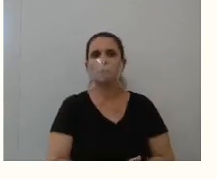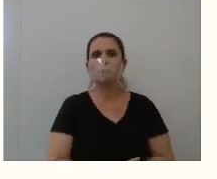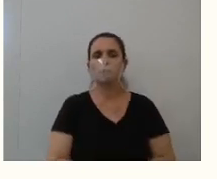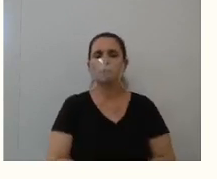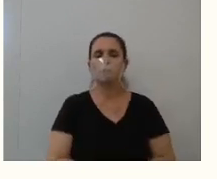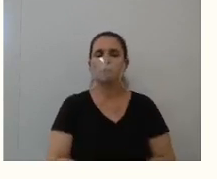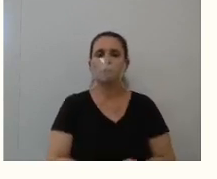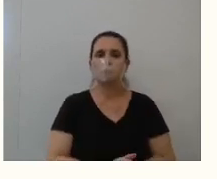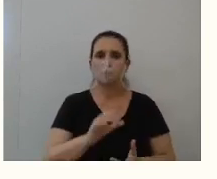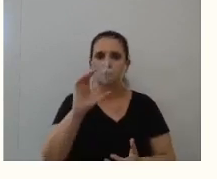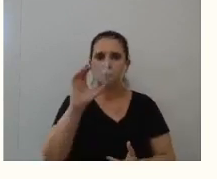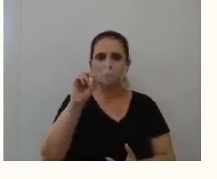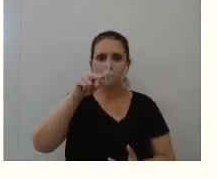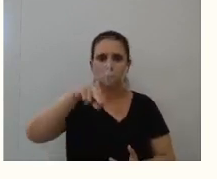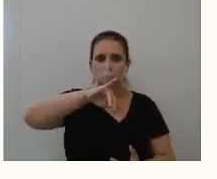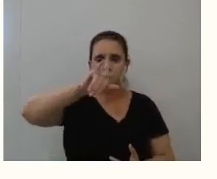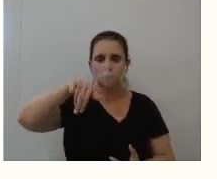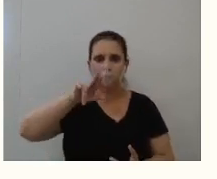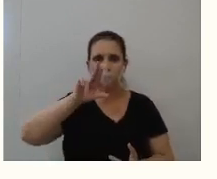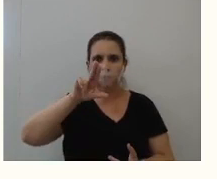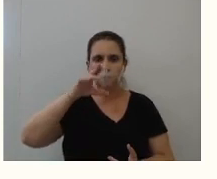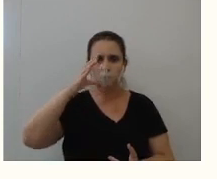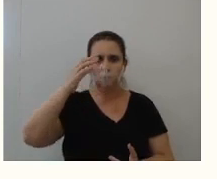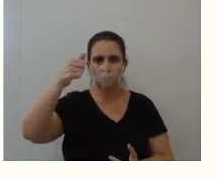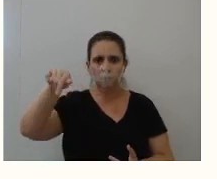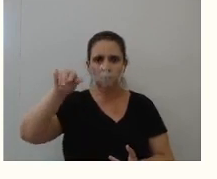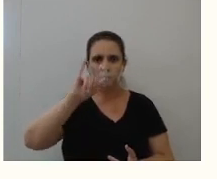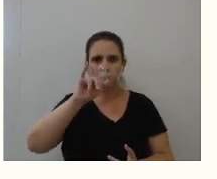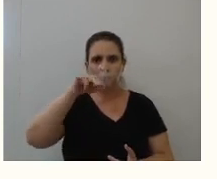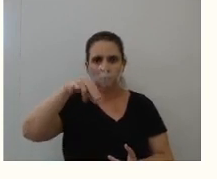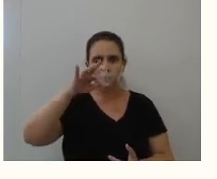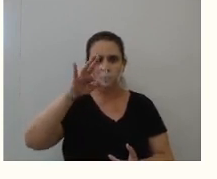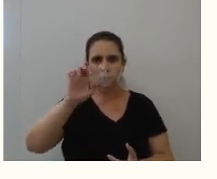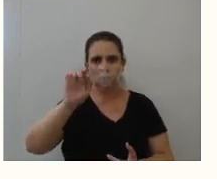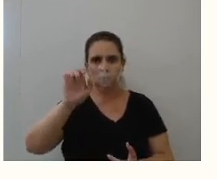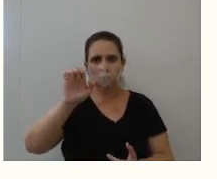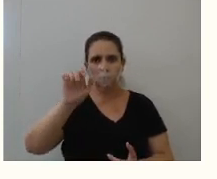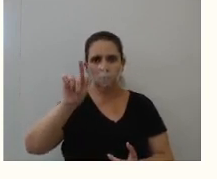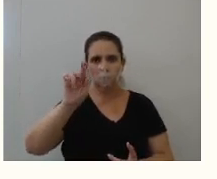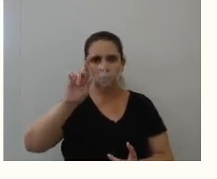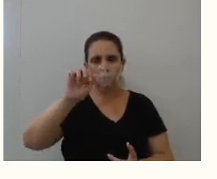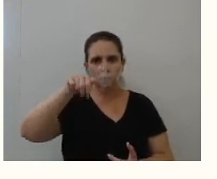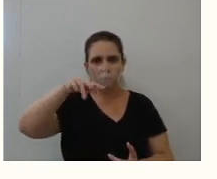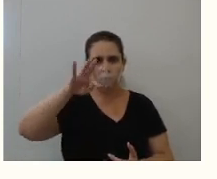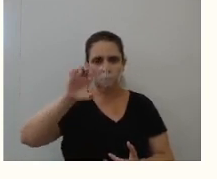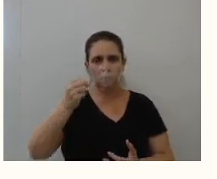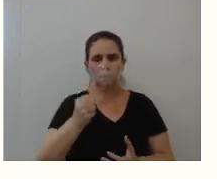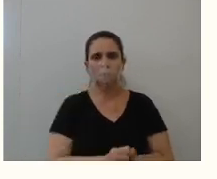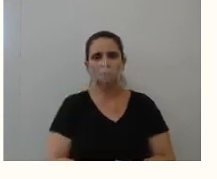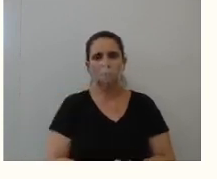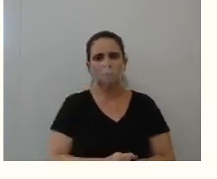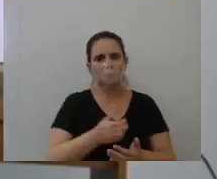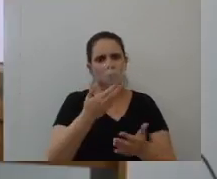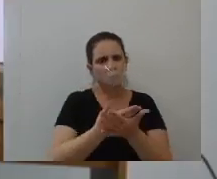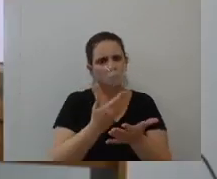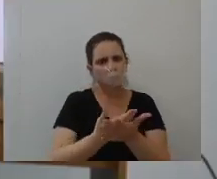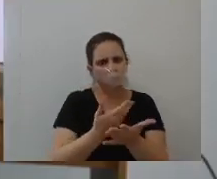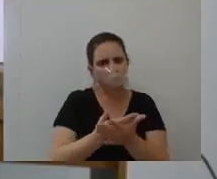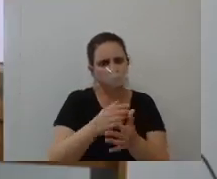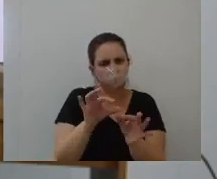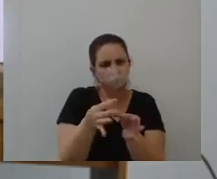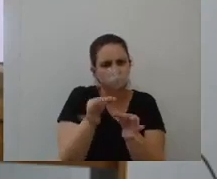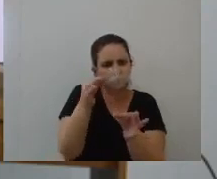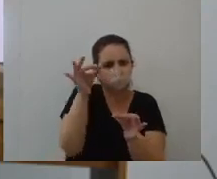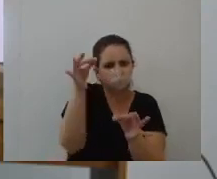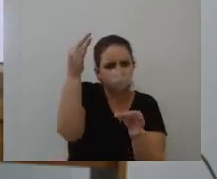as conjunções integrantes, que são só duas, né? O se e o que, beleza? É uma aula bem grande, tá, pessoal? Vamos